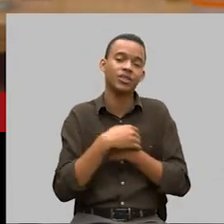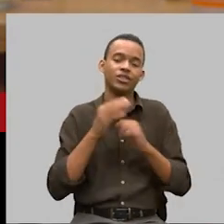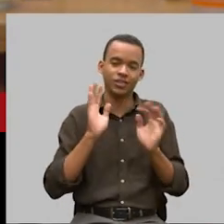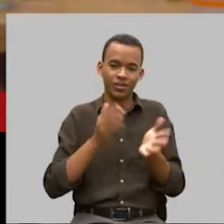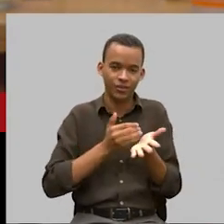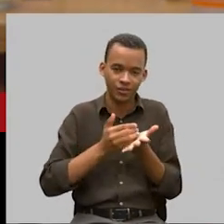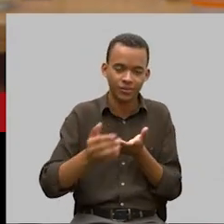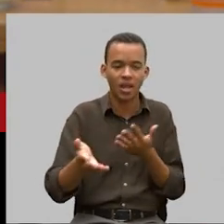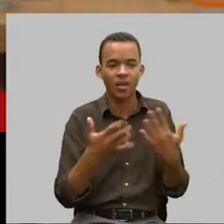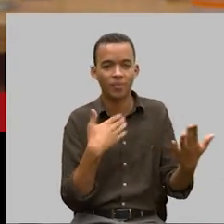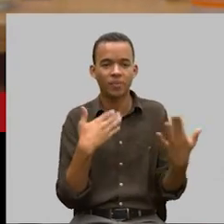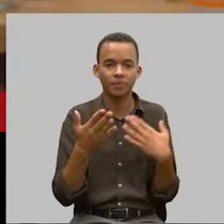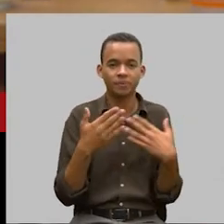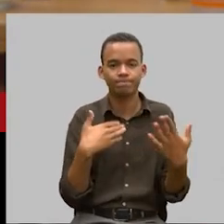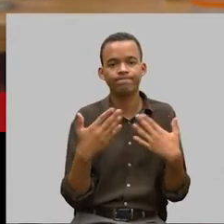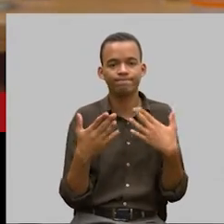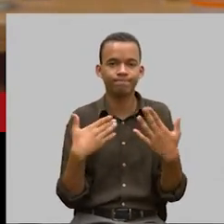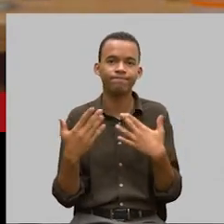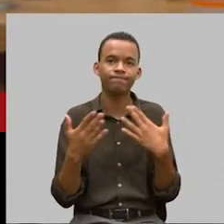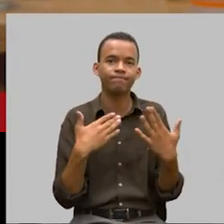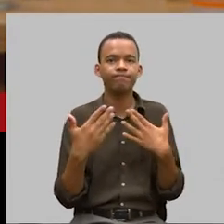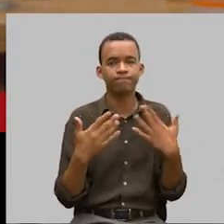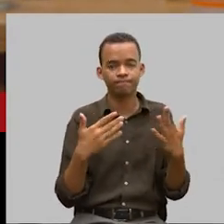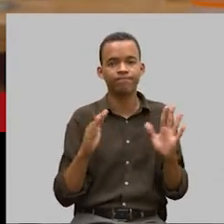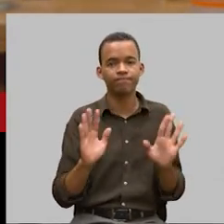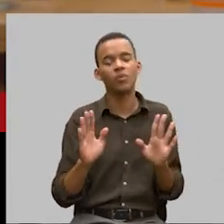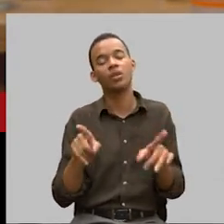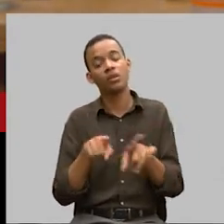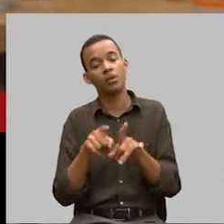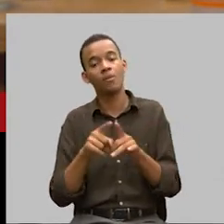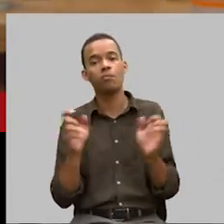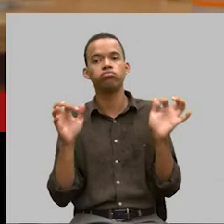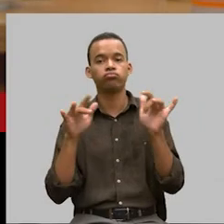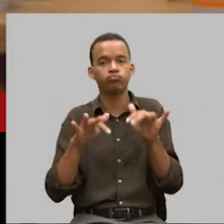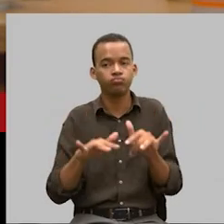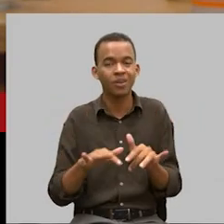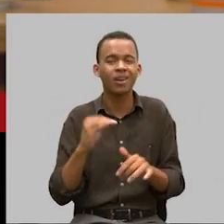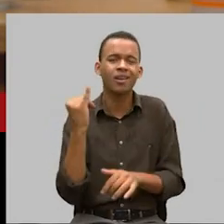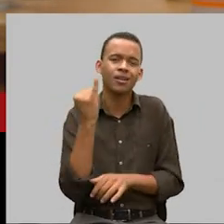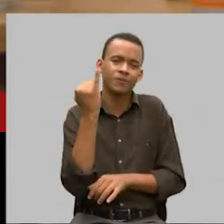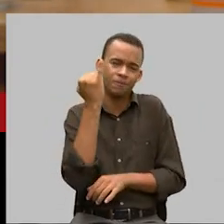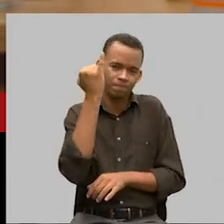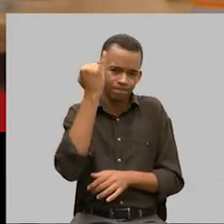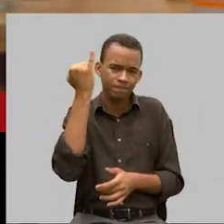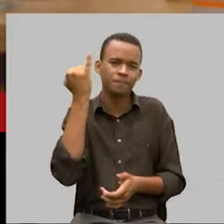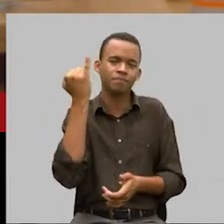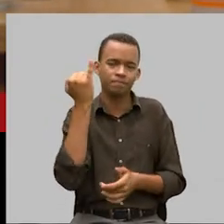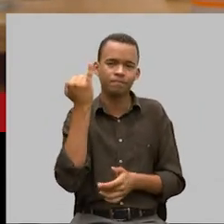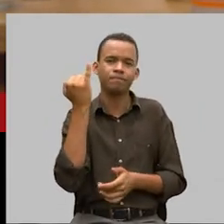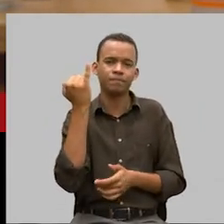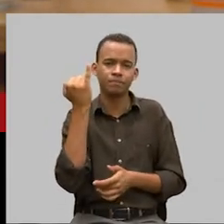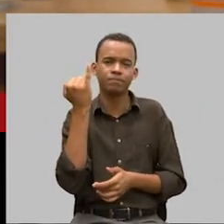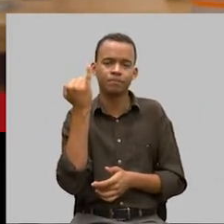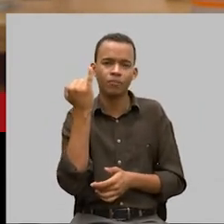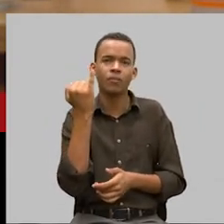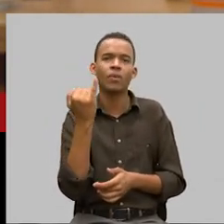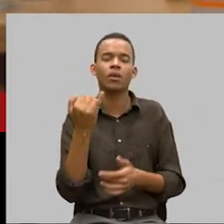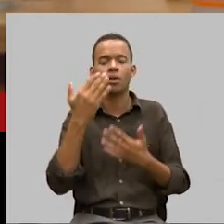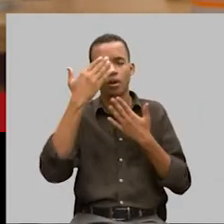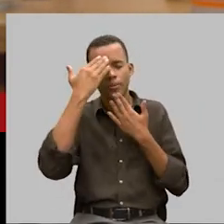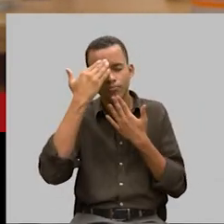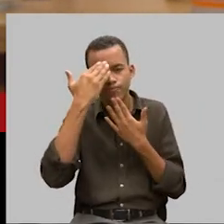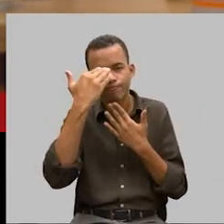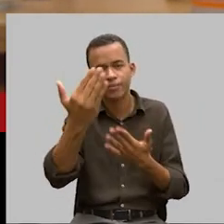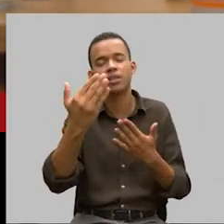algumas coisas né alguns diálogos e o encontro é muito tem uma importância muito grande né então agradecer pela